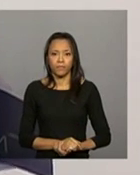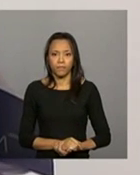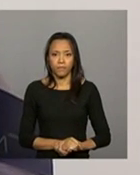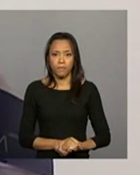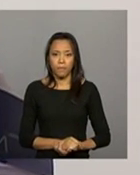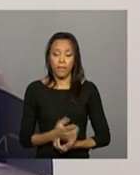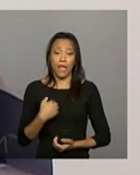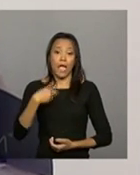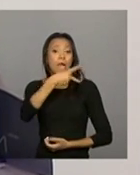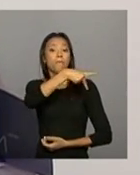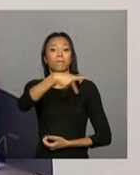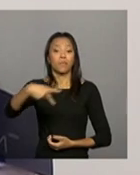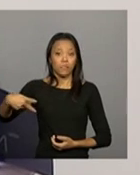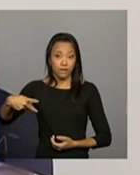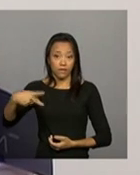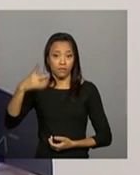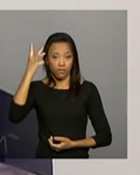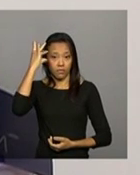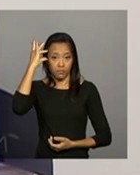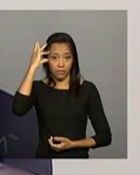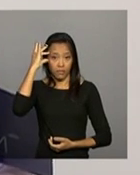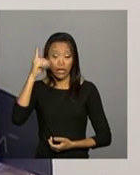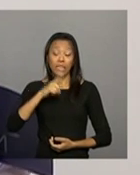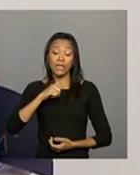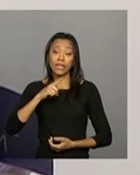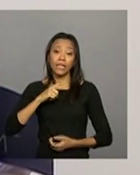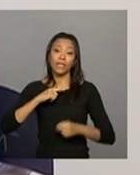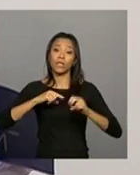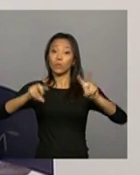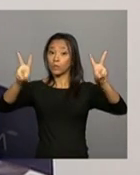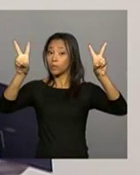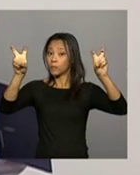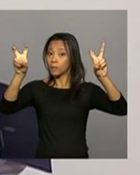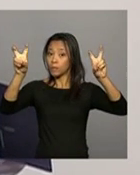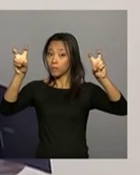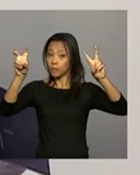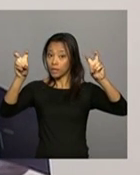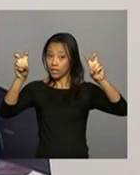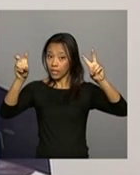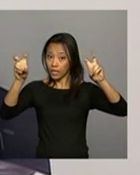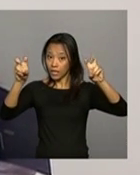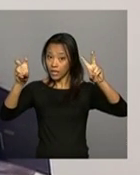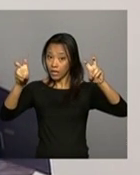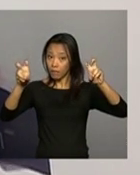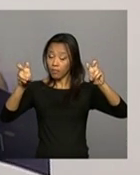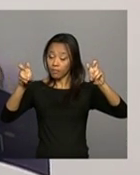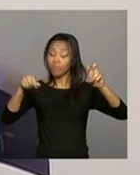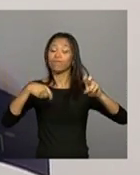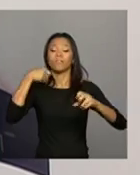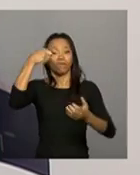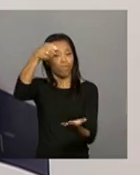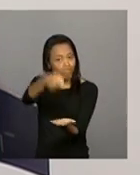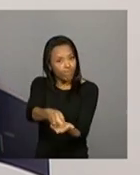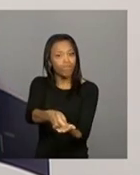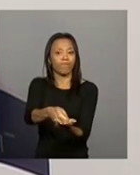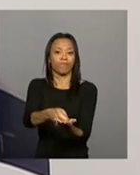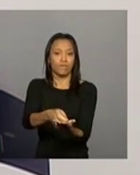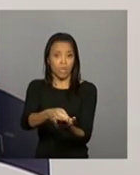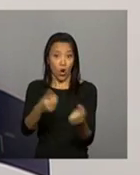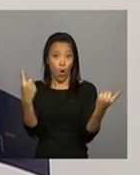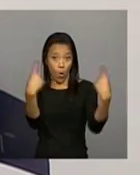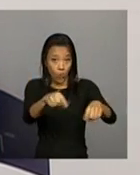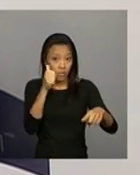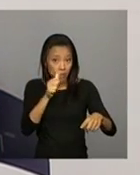a presidenta tem um lema, tolerância zero contra as mulheres.